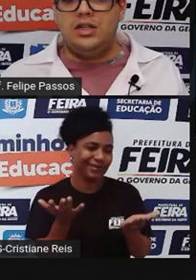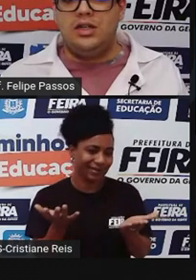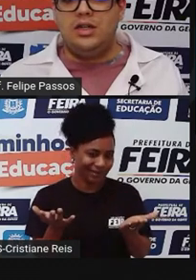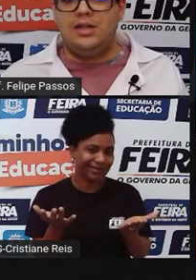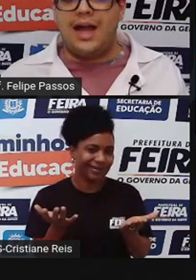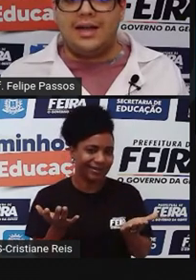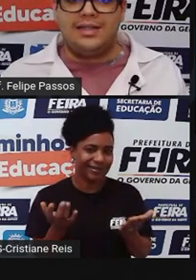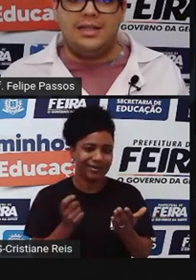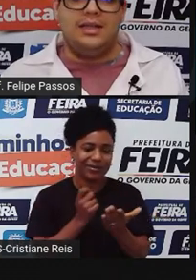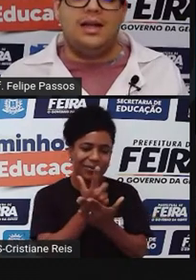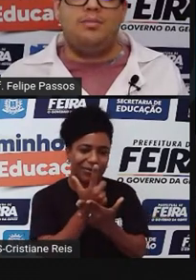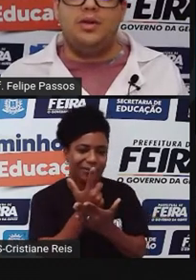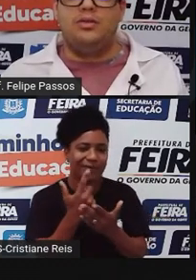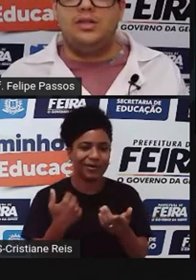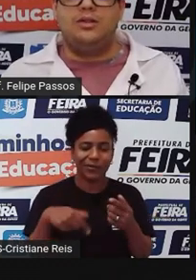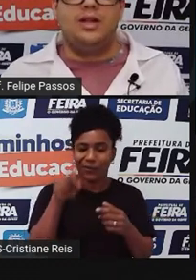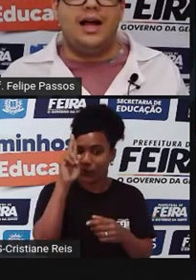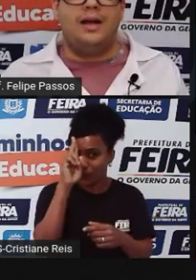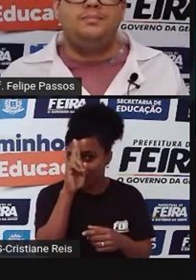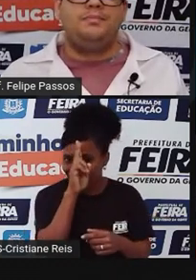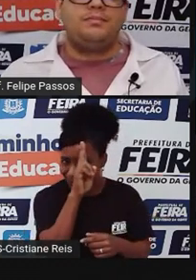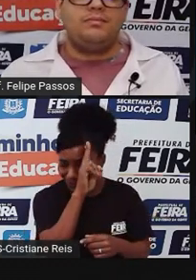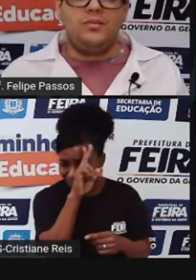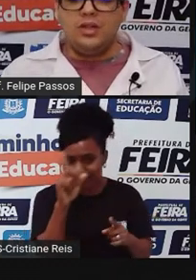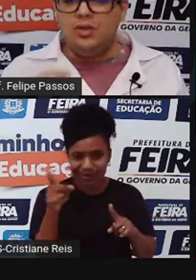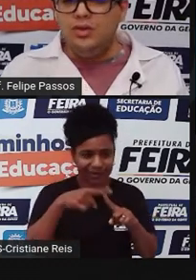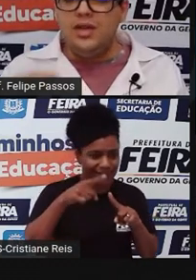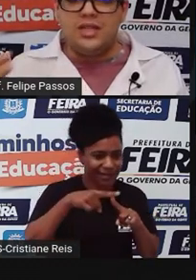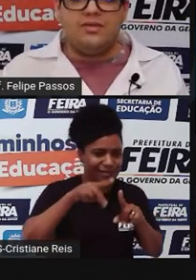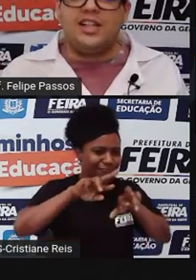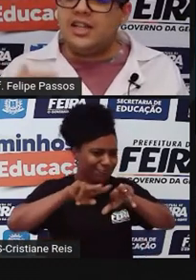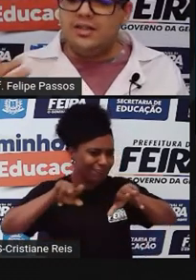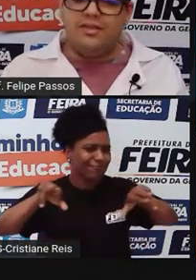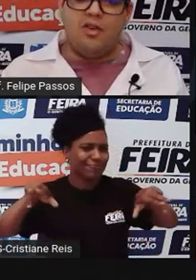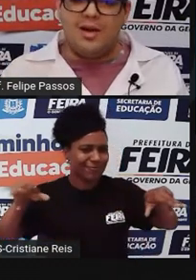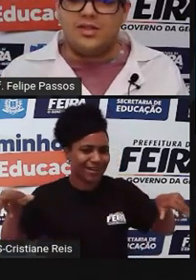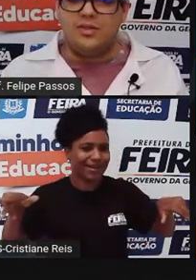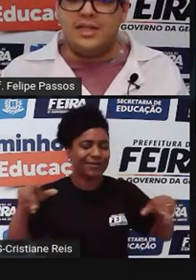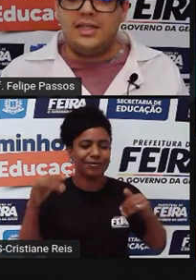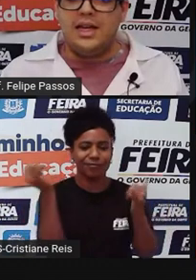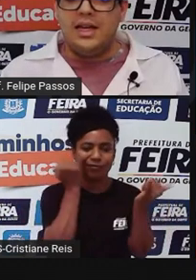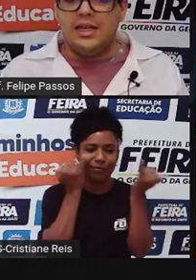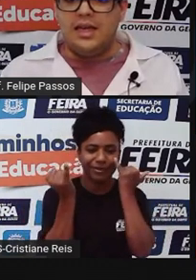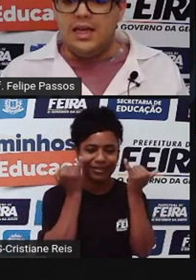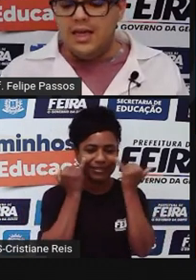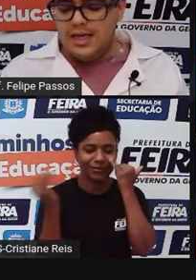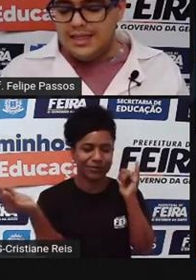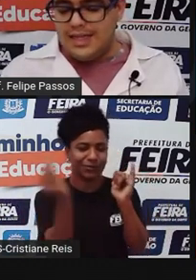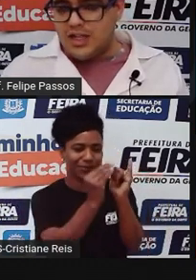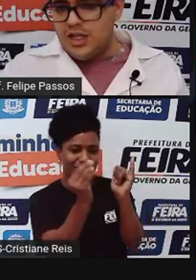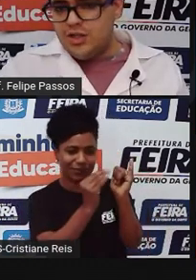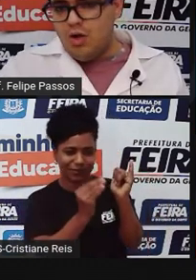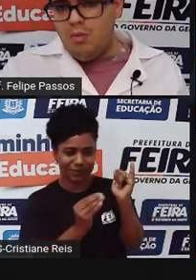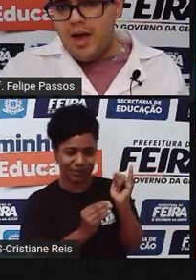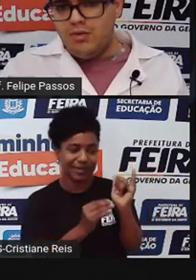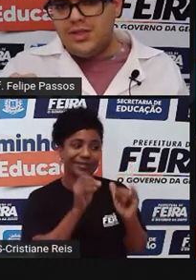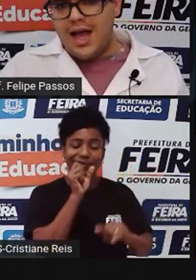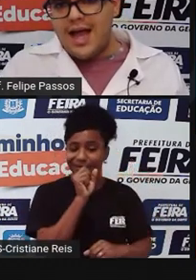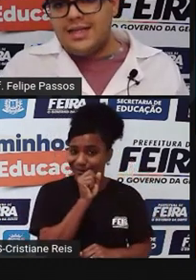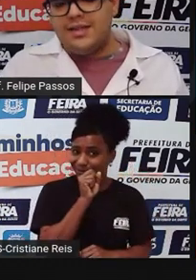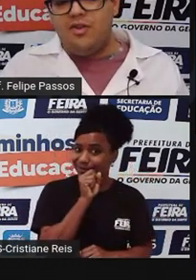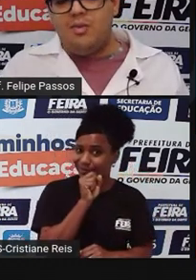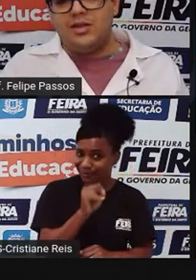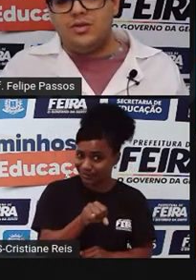de táxi né pelo celular tudo isso vai gerando informações que se a gente